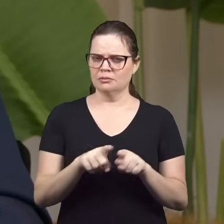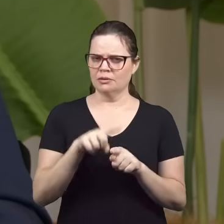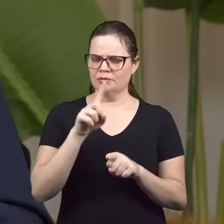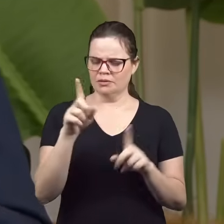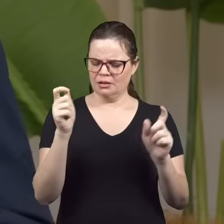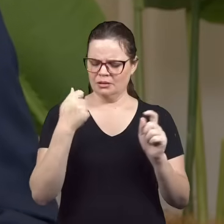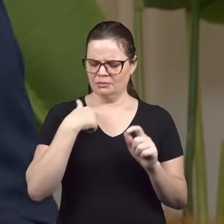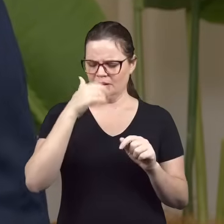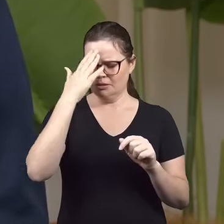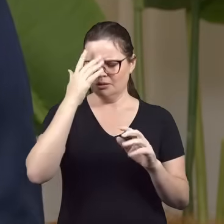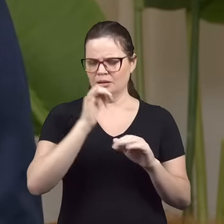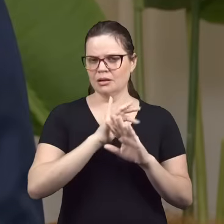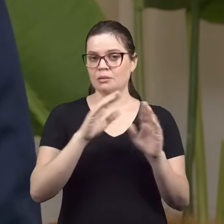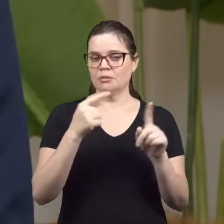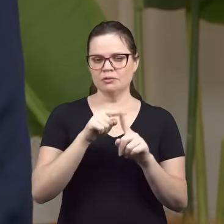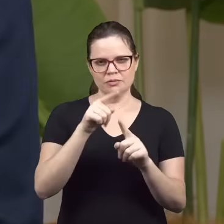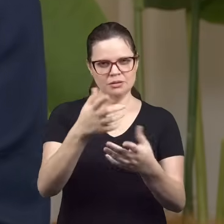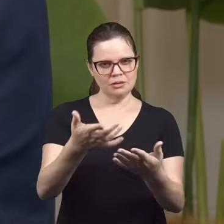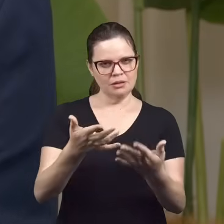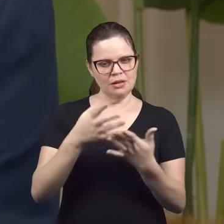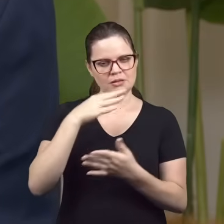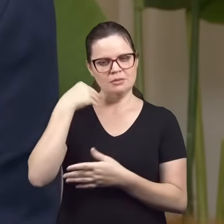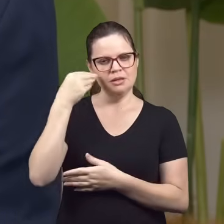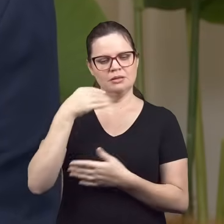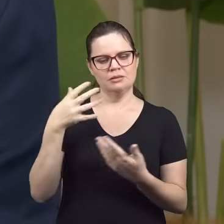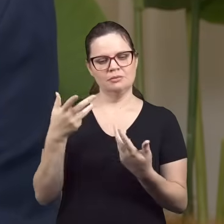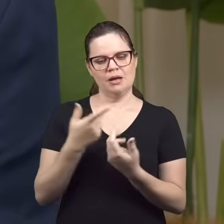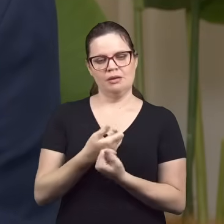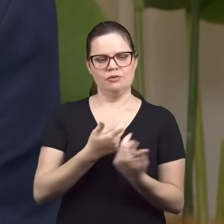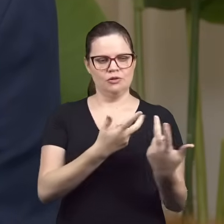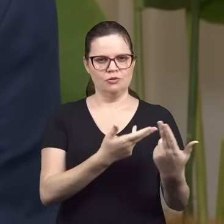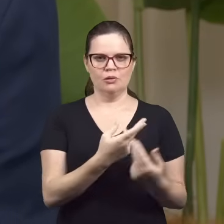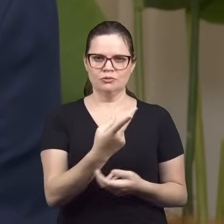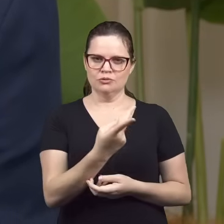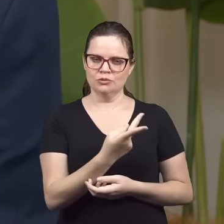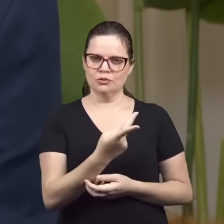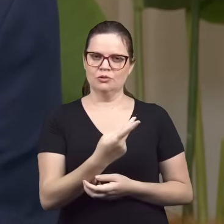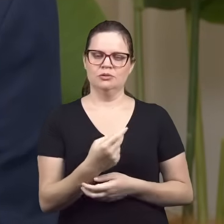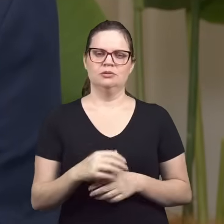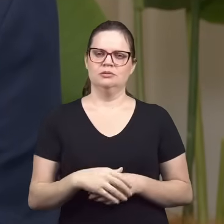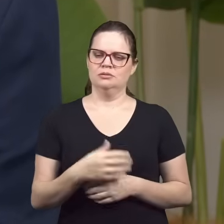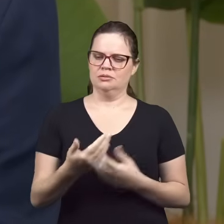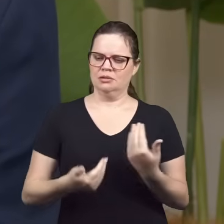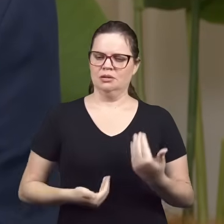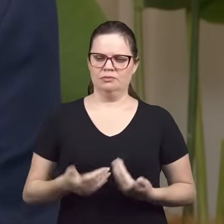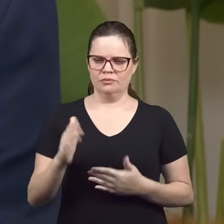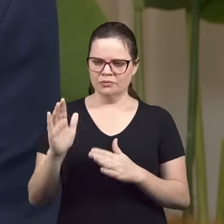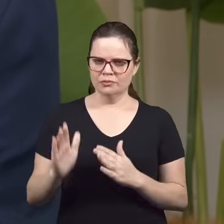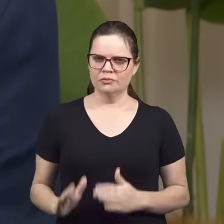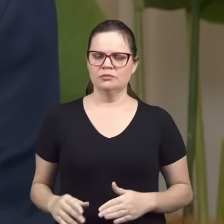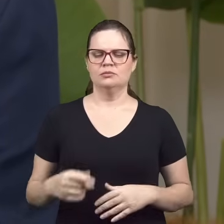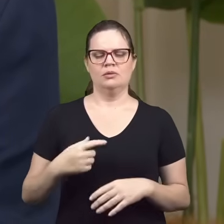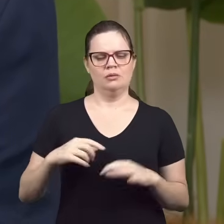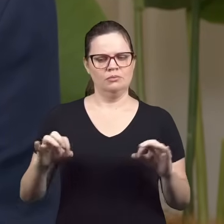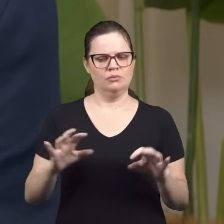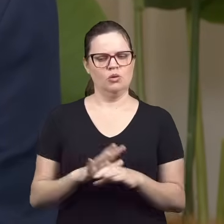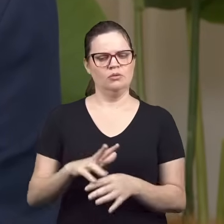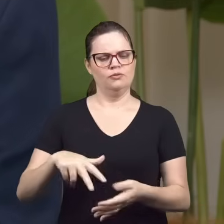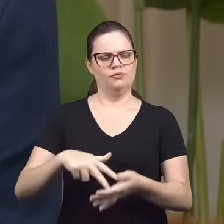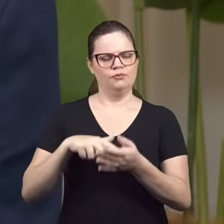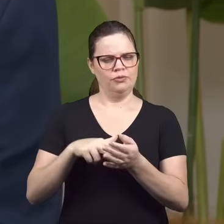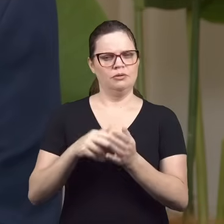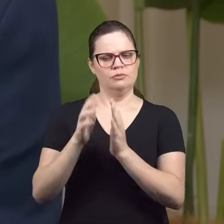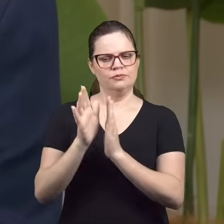está buscando coisas maravilhosas como esses jovens, servos fiéis, né? Definidos,